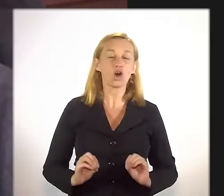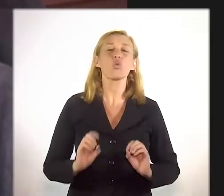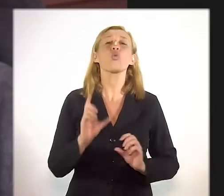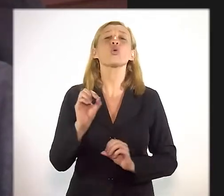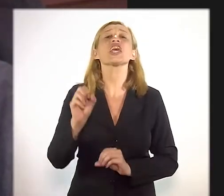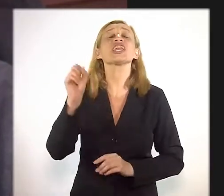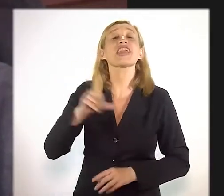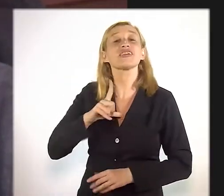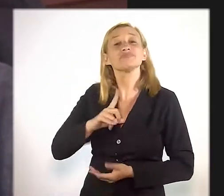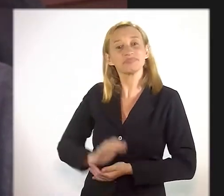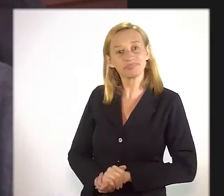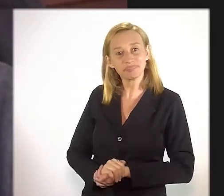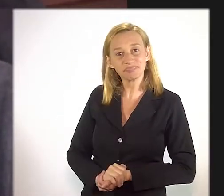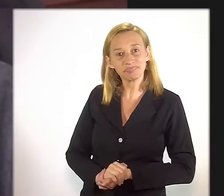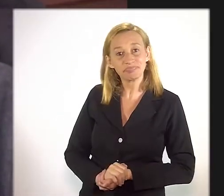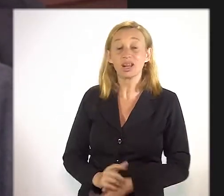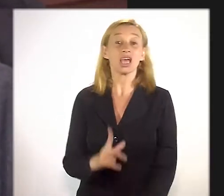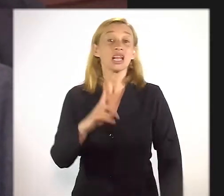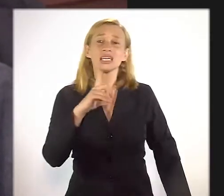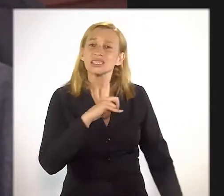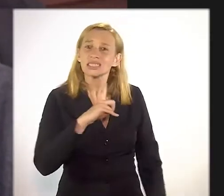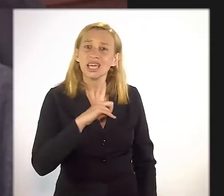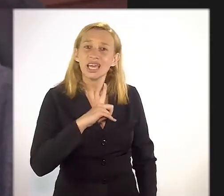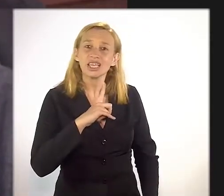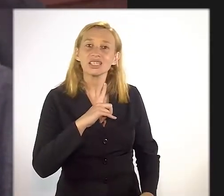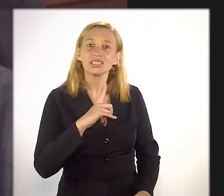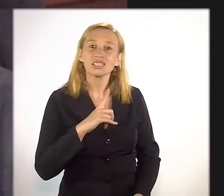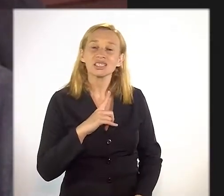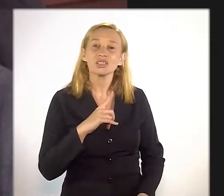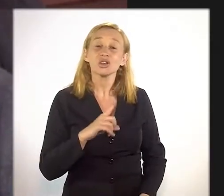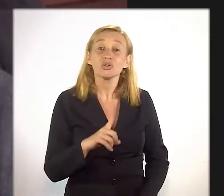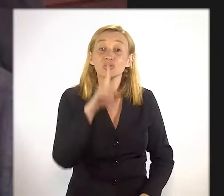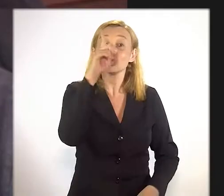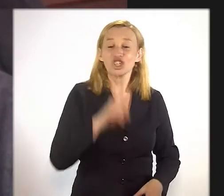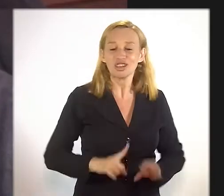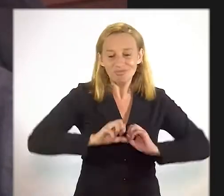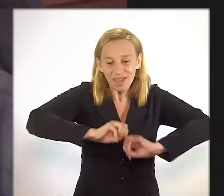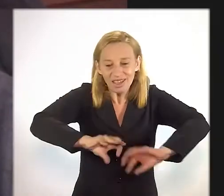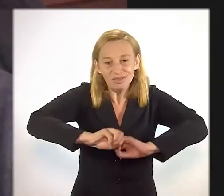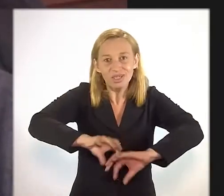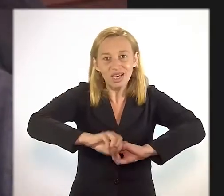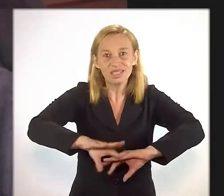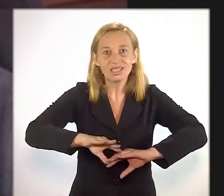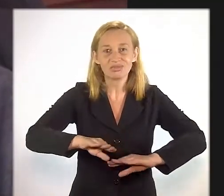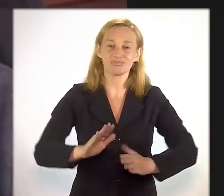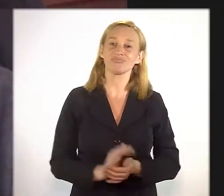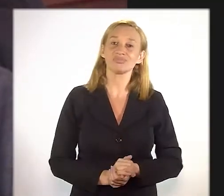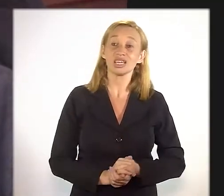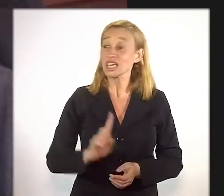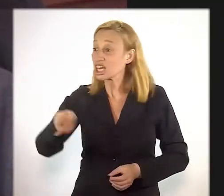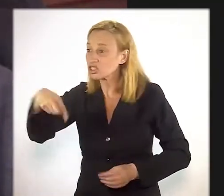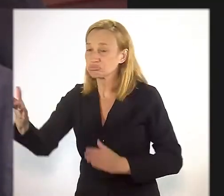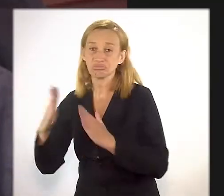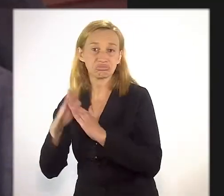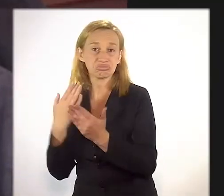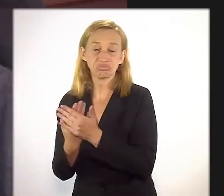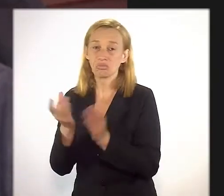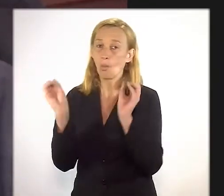que ela tem? Ela tem a garantia do direito à educação, que as outras escolas não